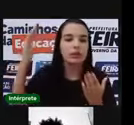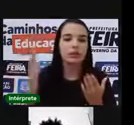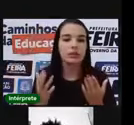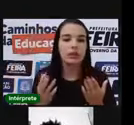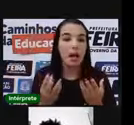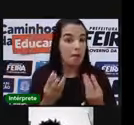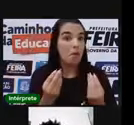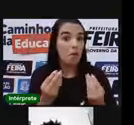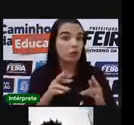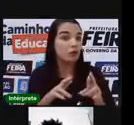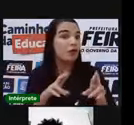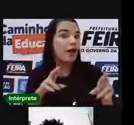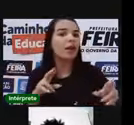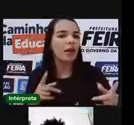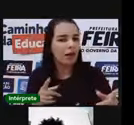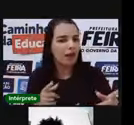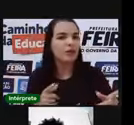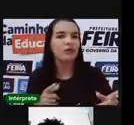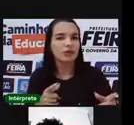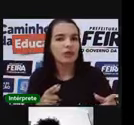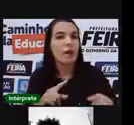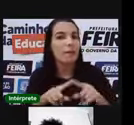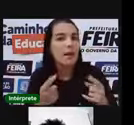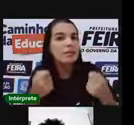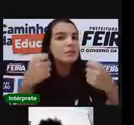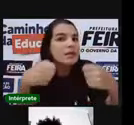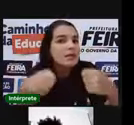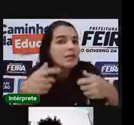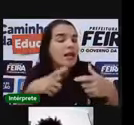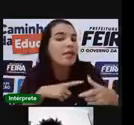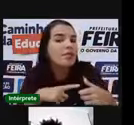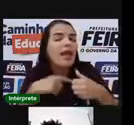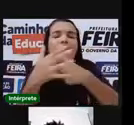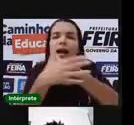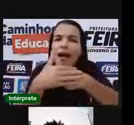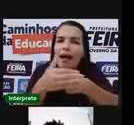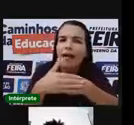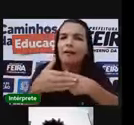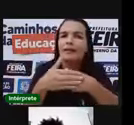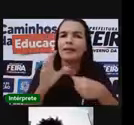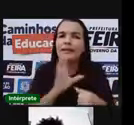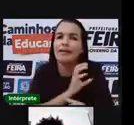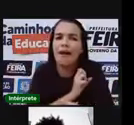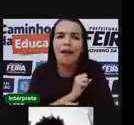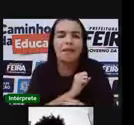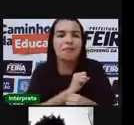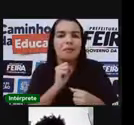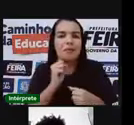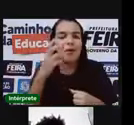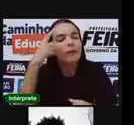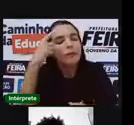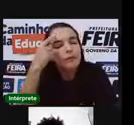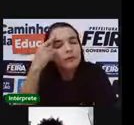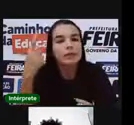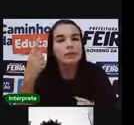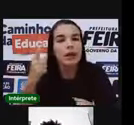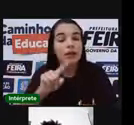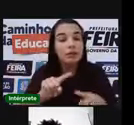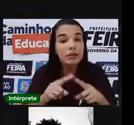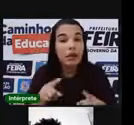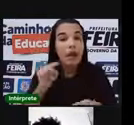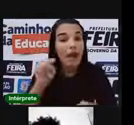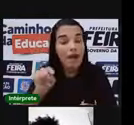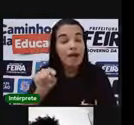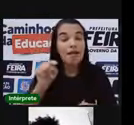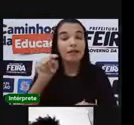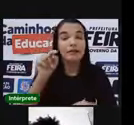Esse outro que merece acolhimento, respeito, afeto, sororidade, não é? Essa pessoa indígena, não é? Que vive lá na